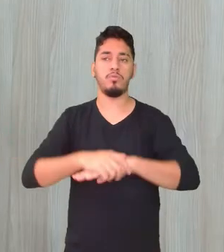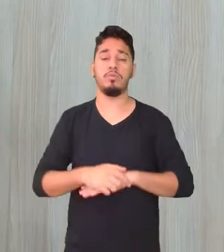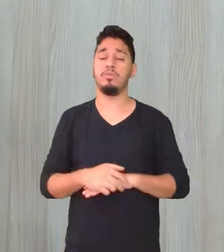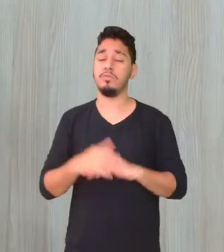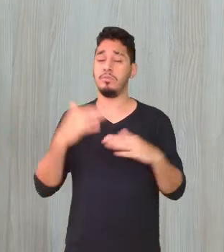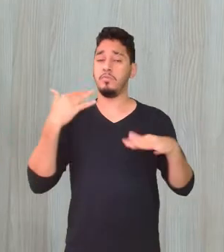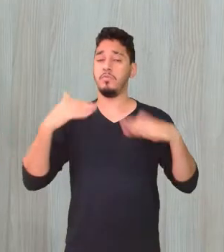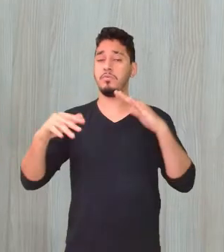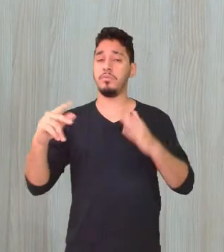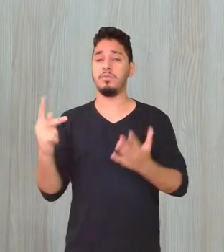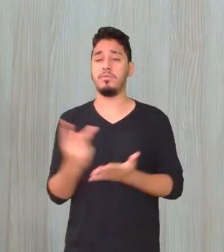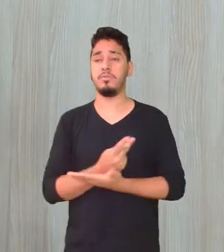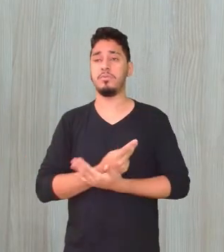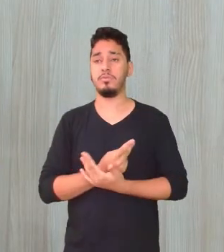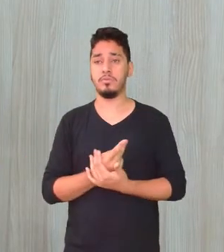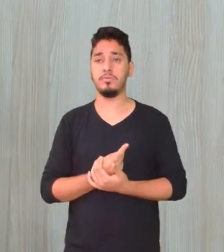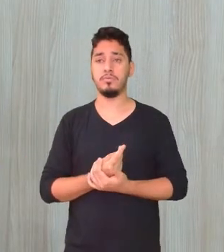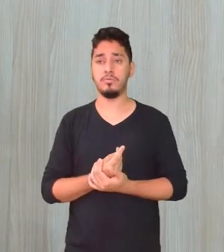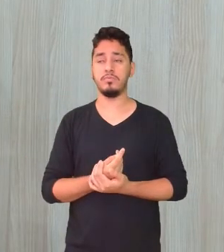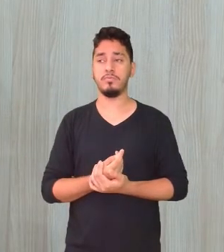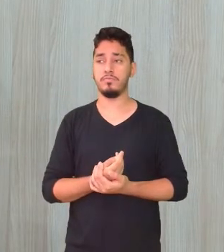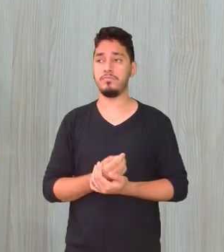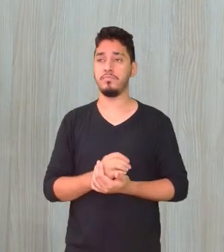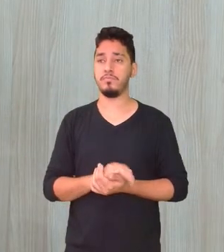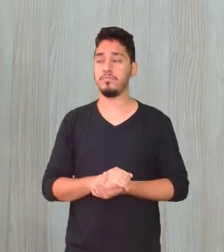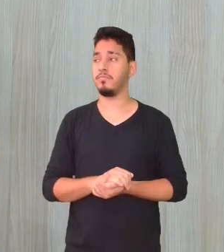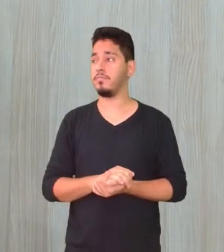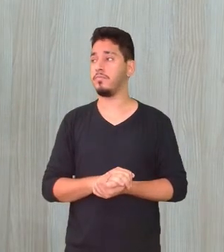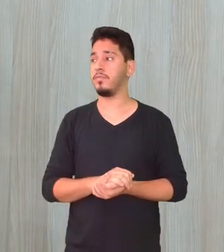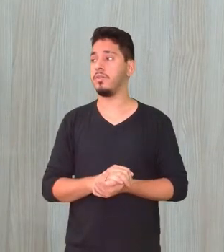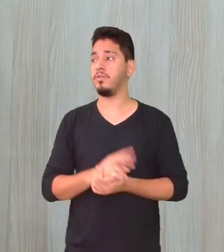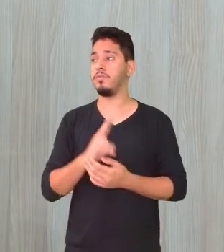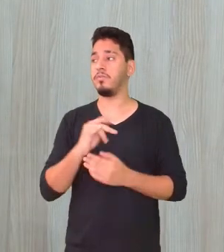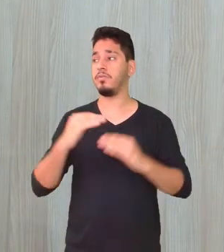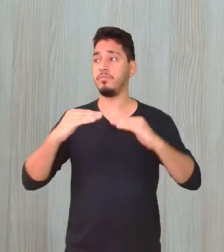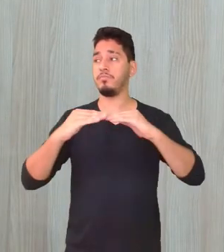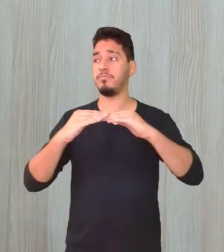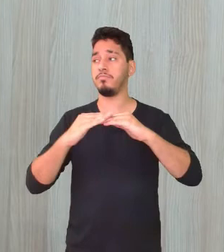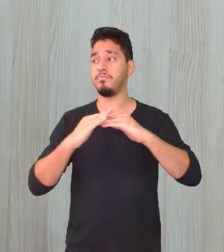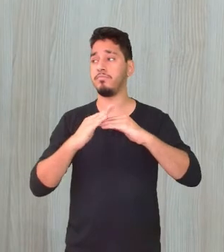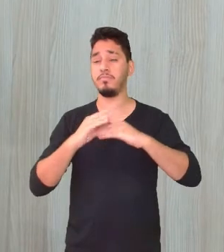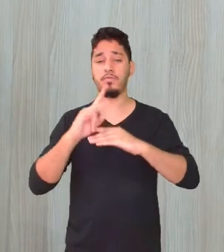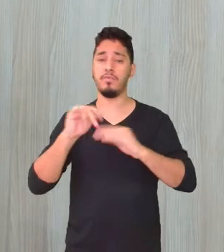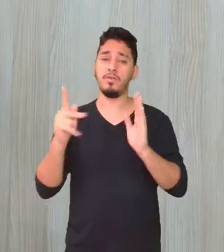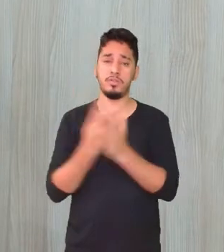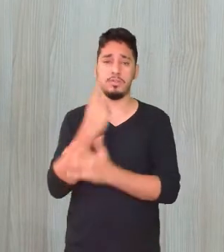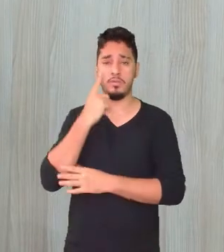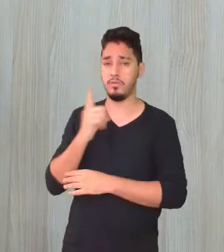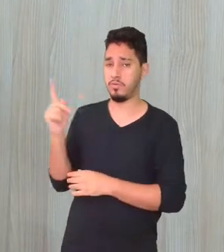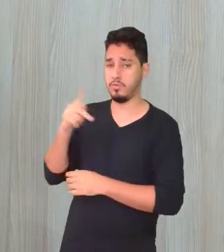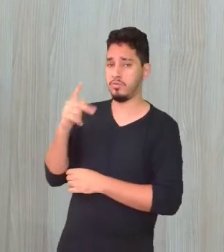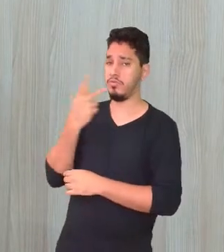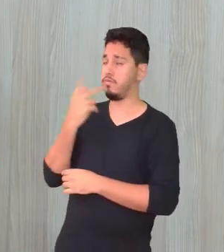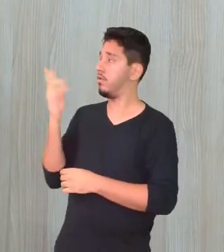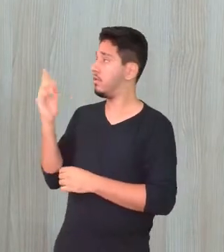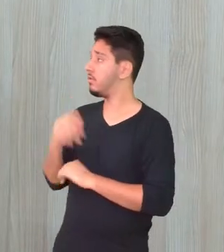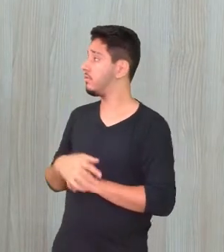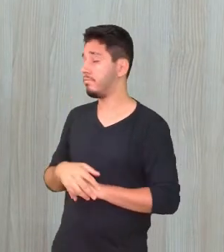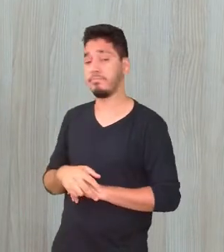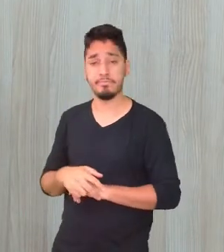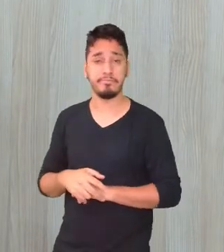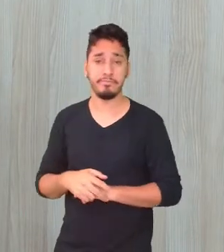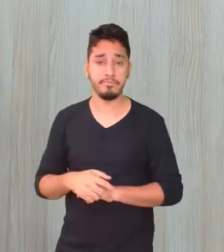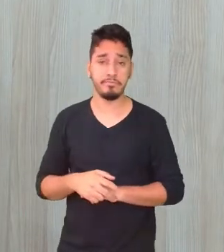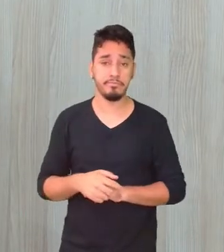quando dá ali, dá o quê? Um soerguimentozinho ali, ó. Que estão se encontrando e vai o quê? Vai surgindo ali, aí formando aquela cordilheira bem famosa. Então,